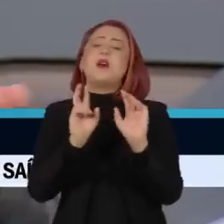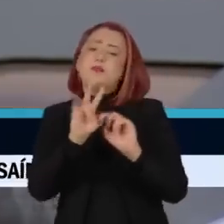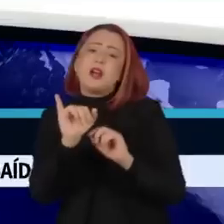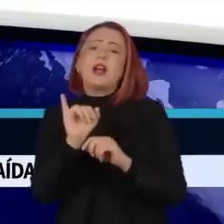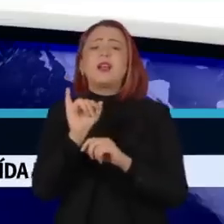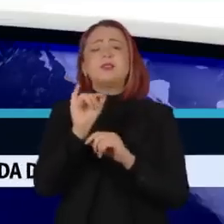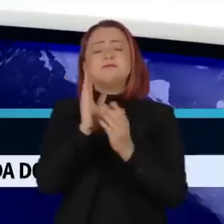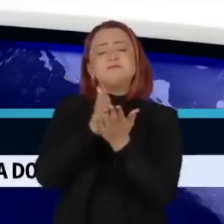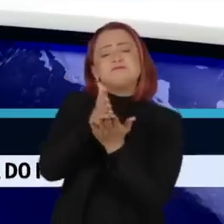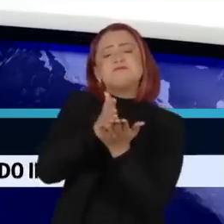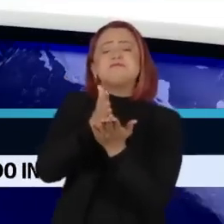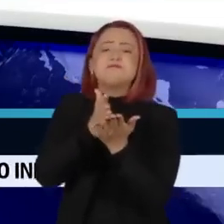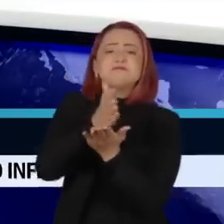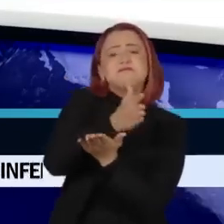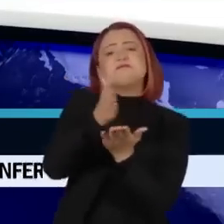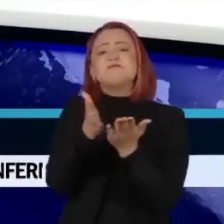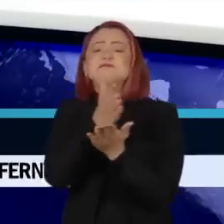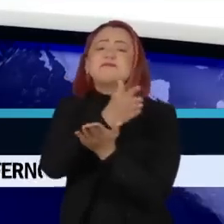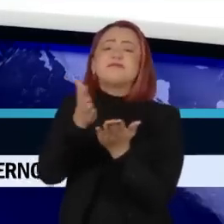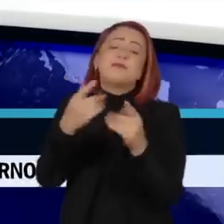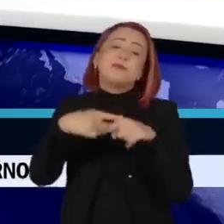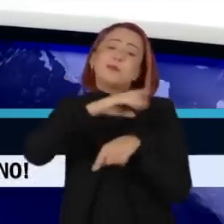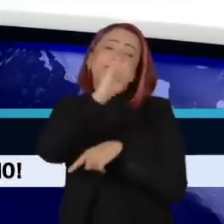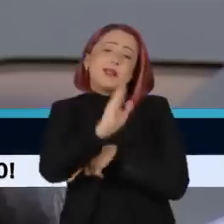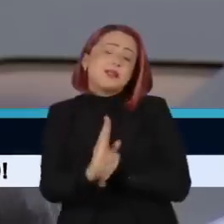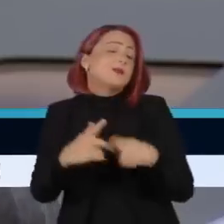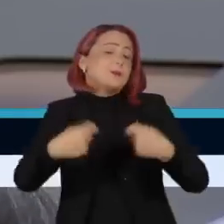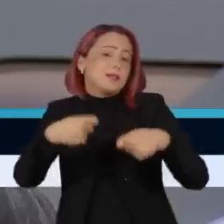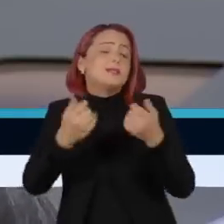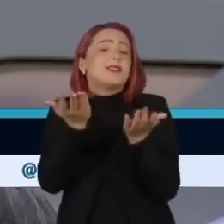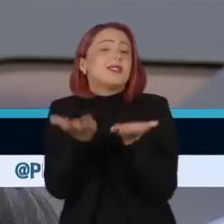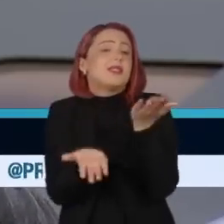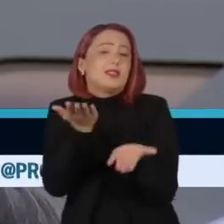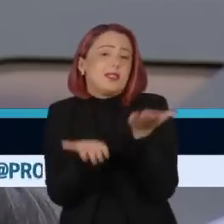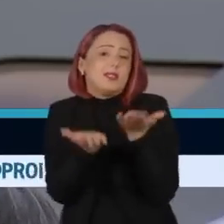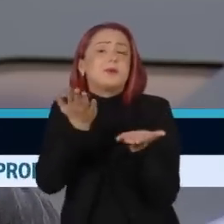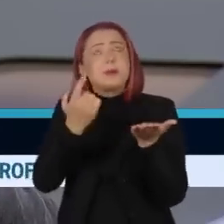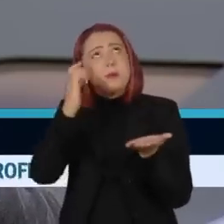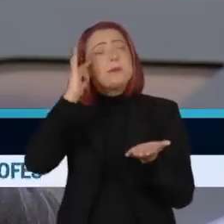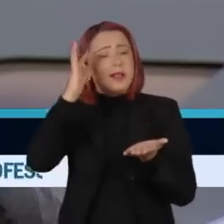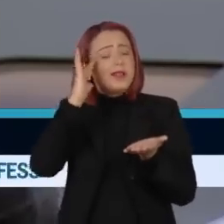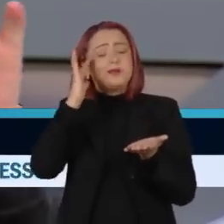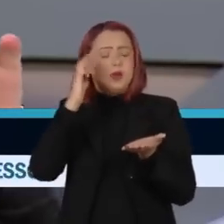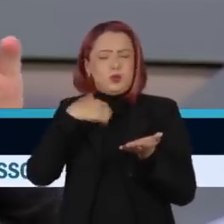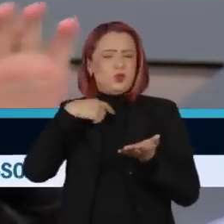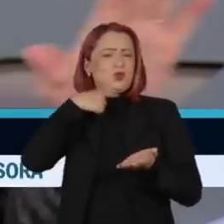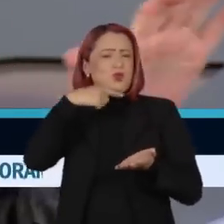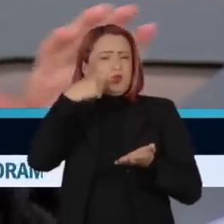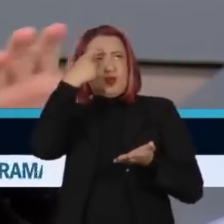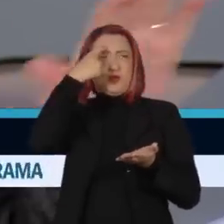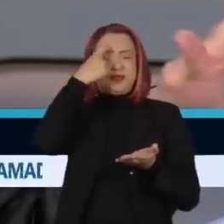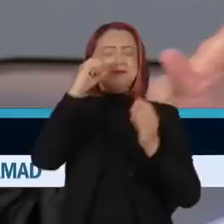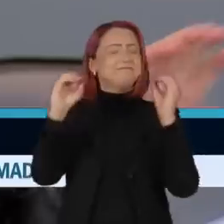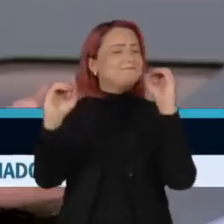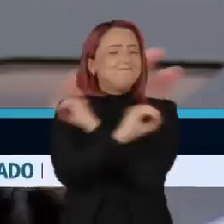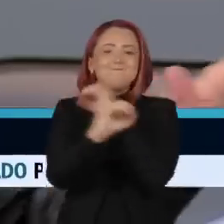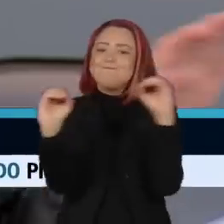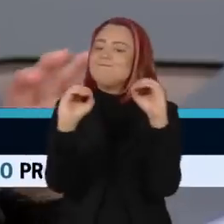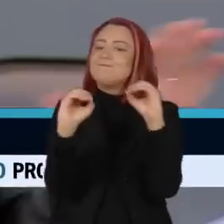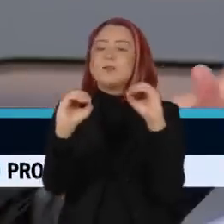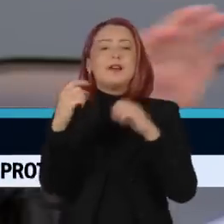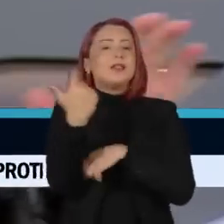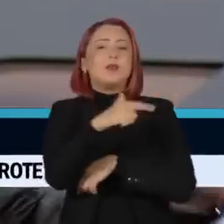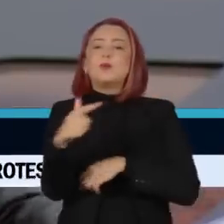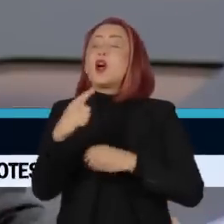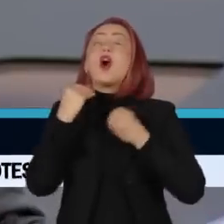é o que vai ter que acontecer nesse Brasil nos próximos anos, eu não tenho dúvida disso. Não há possibilidade de